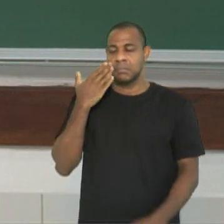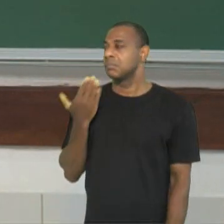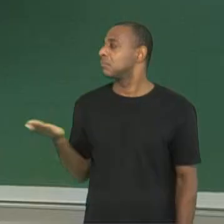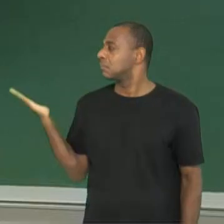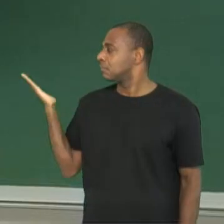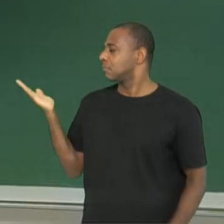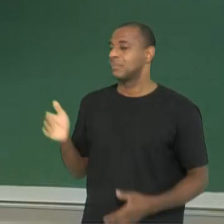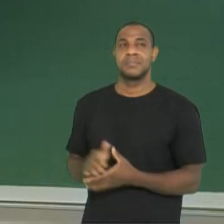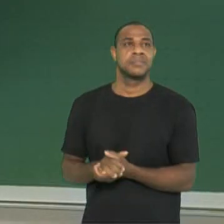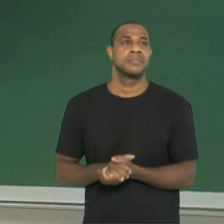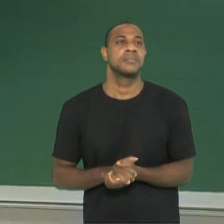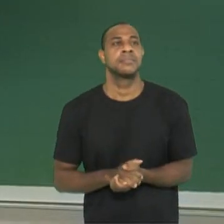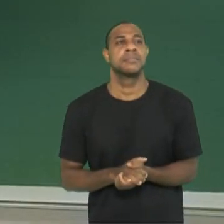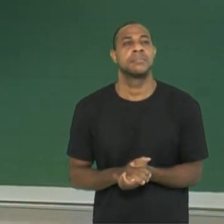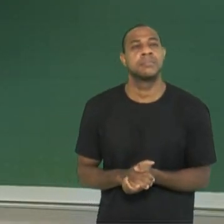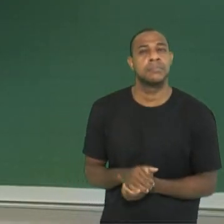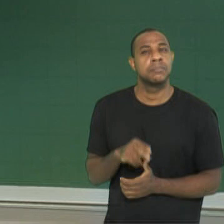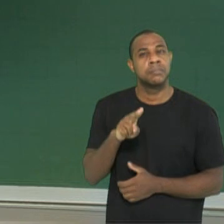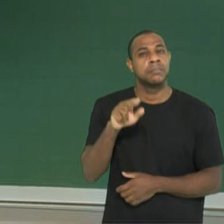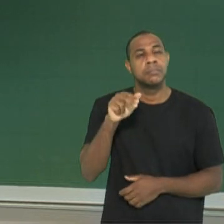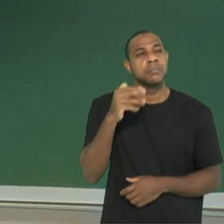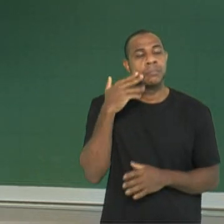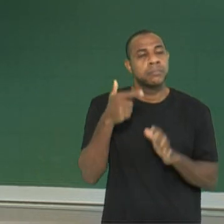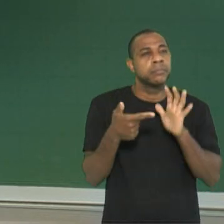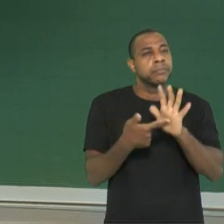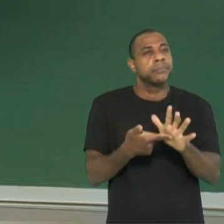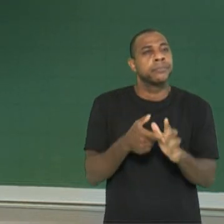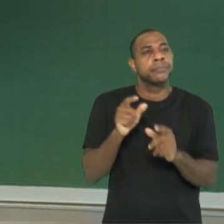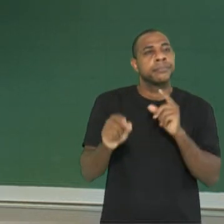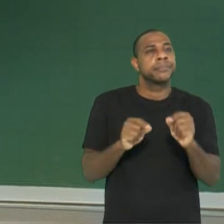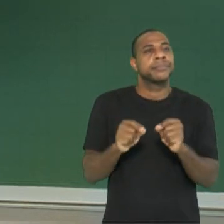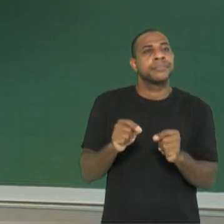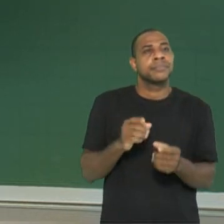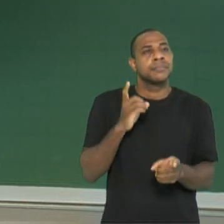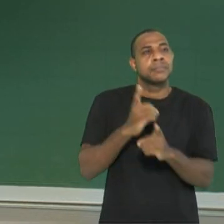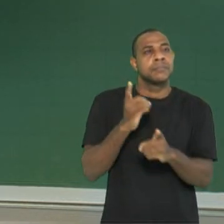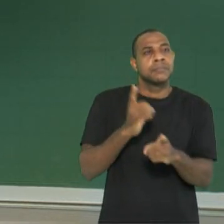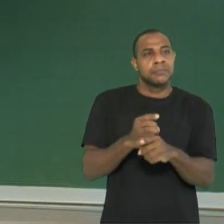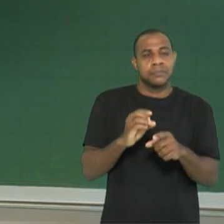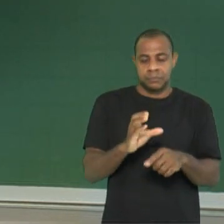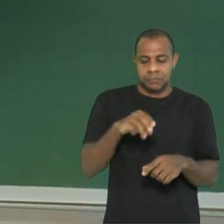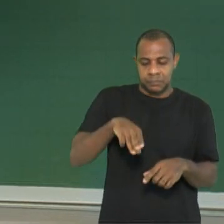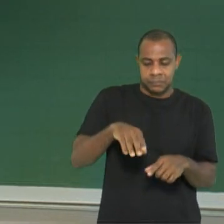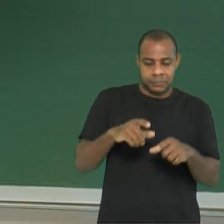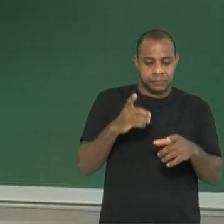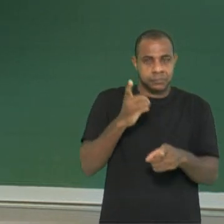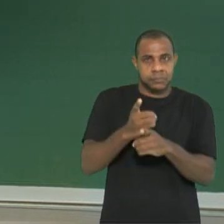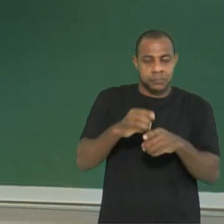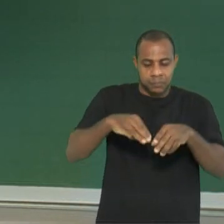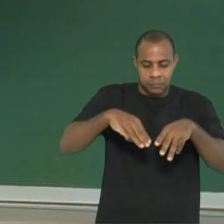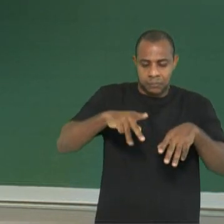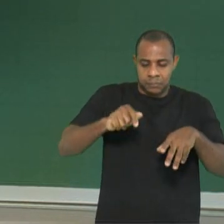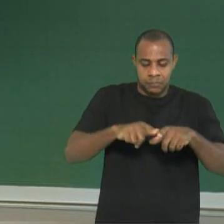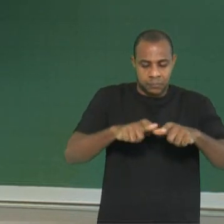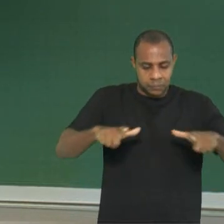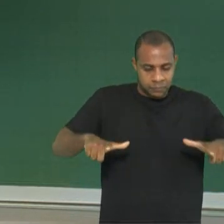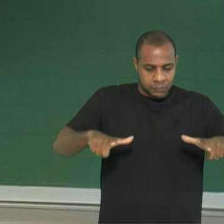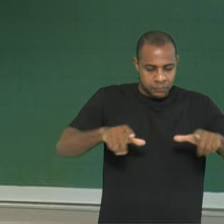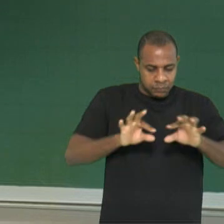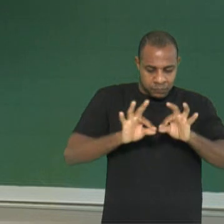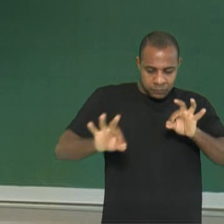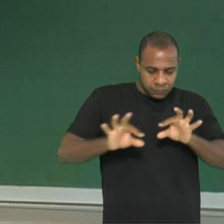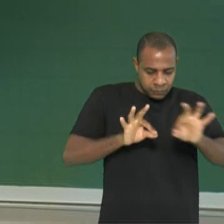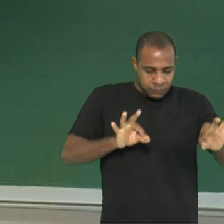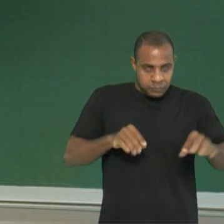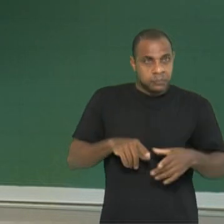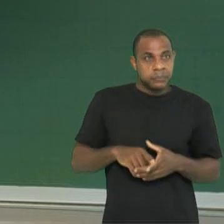agora, você nunca vai encontrar um mapa onde as distâncias sempre vão ser de 1 centímetro. Muitas vezes você vai encontrar distâncias